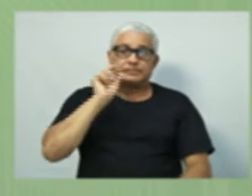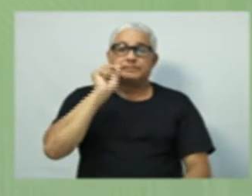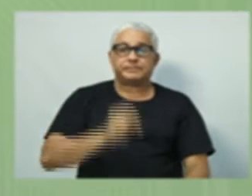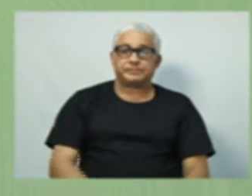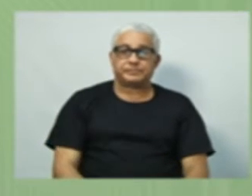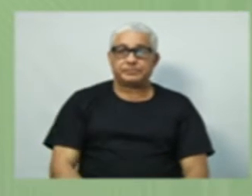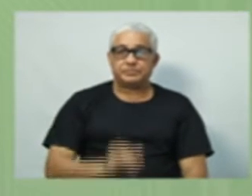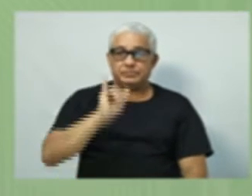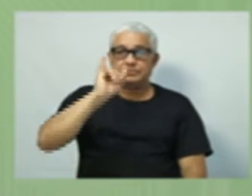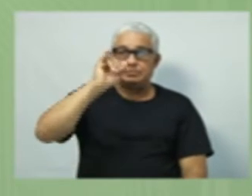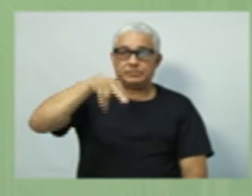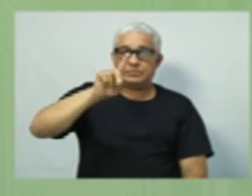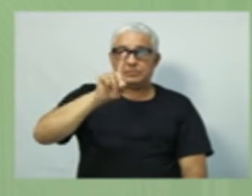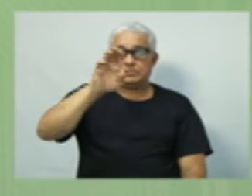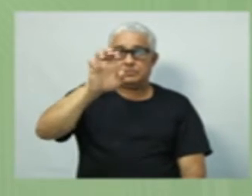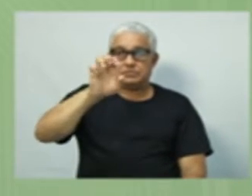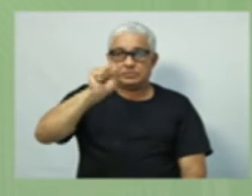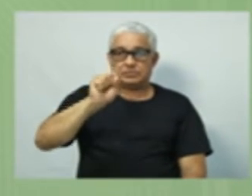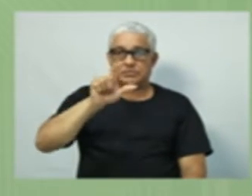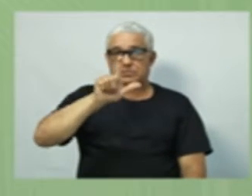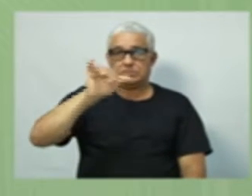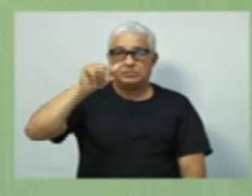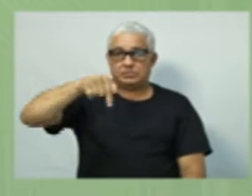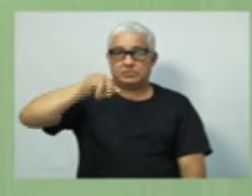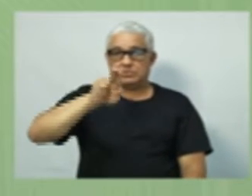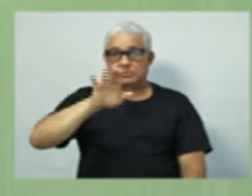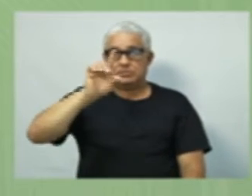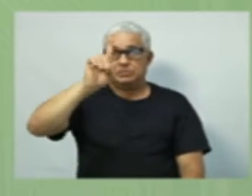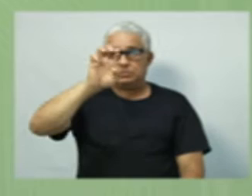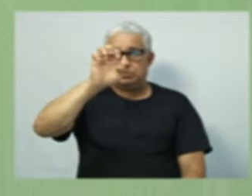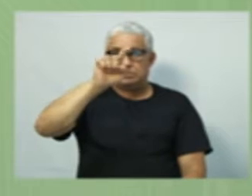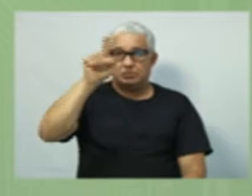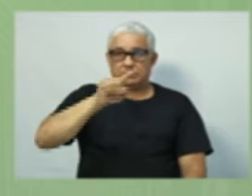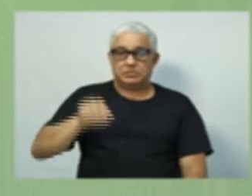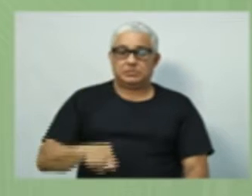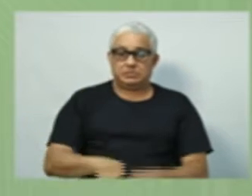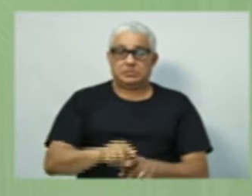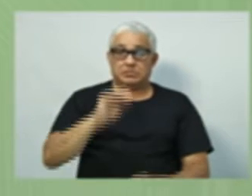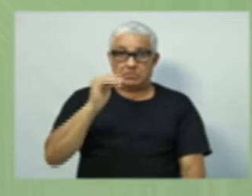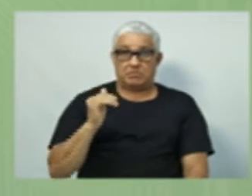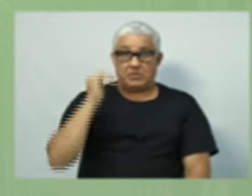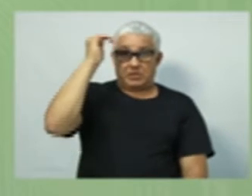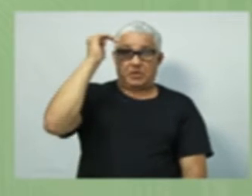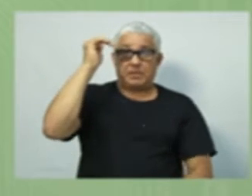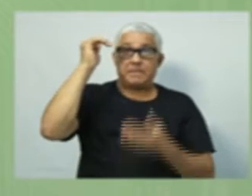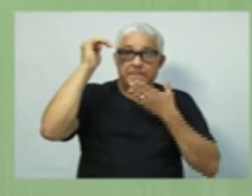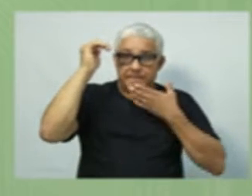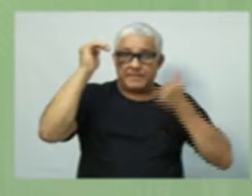índices de liquidez quanto maior for o índice médio